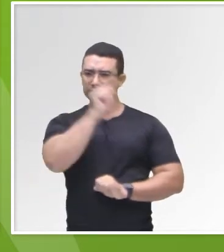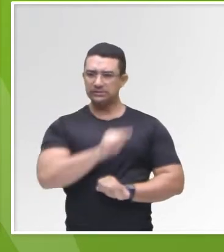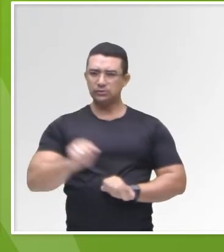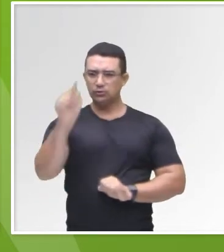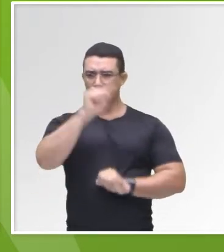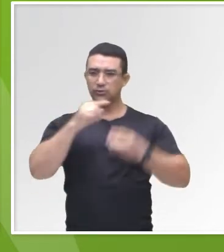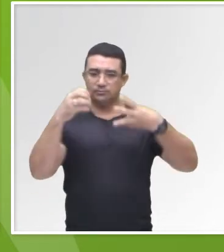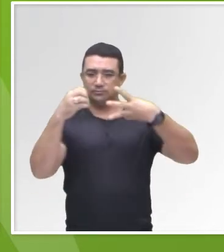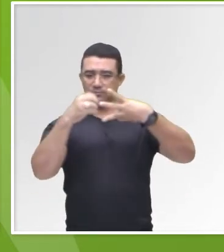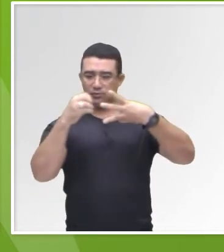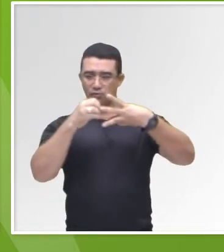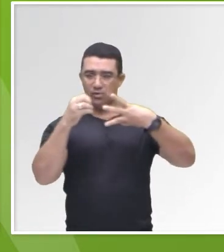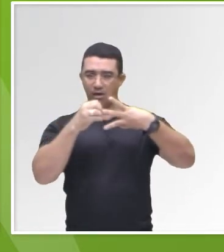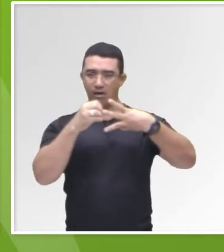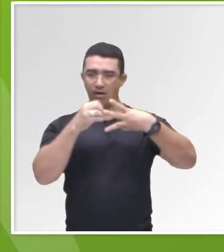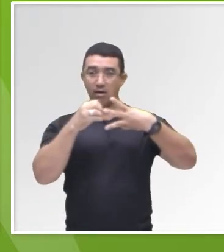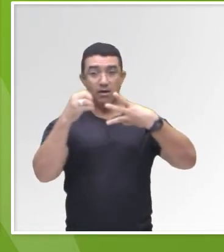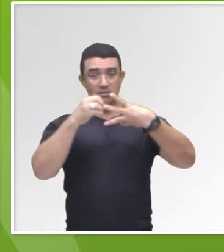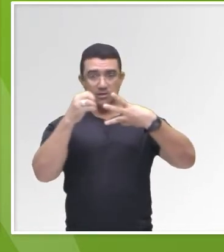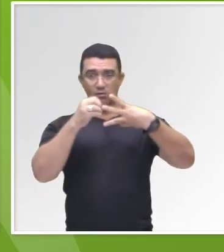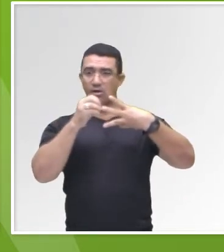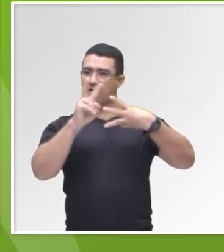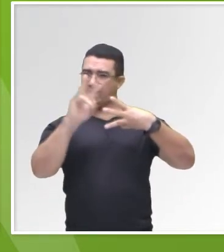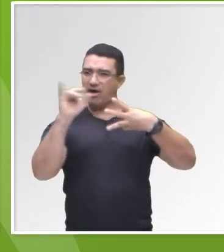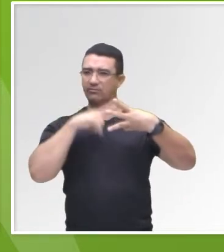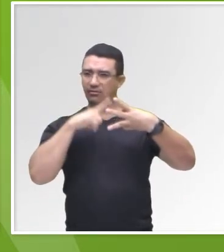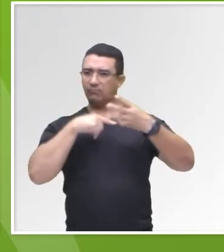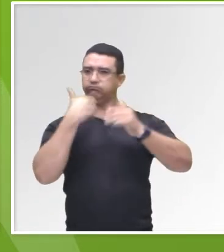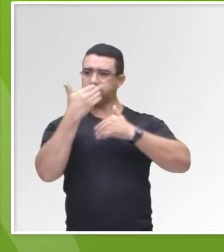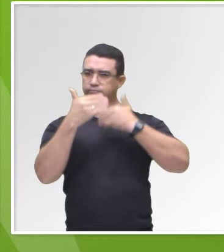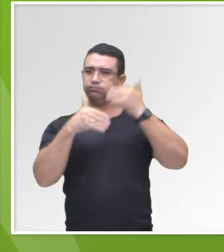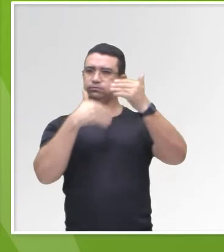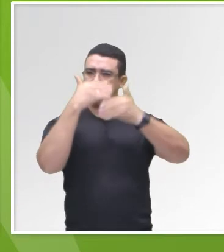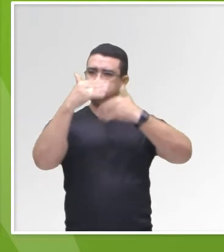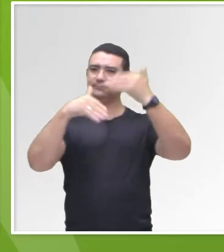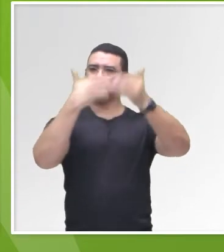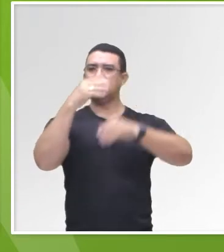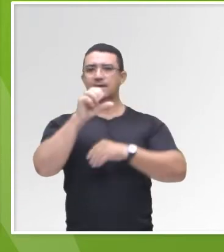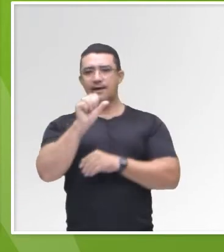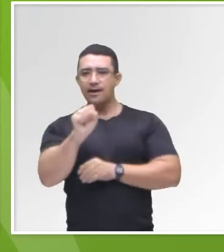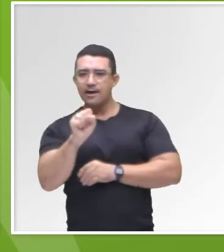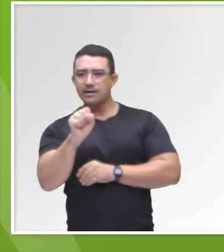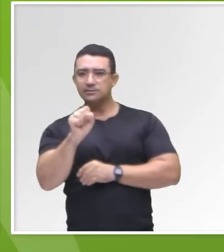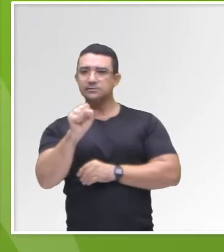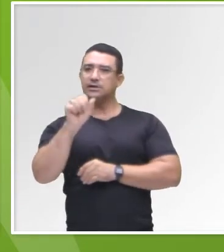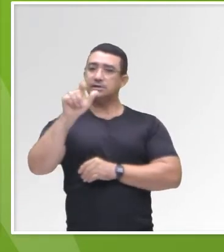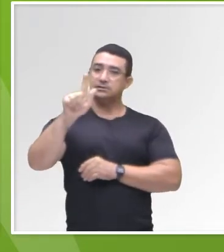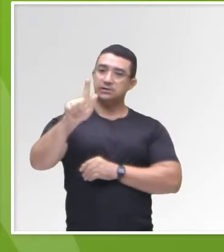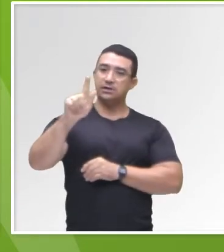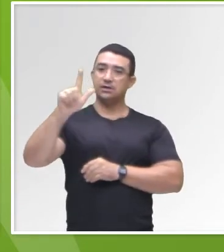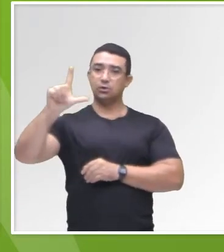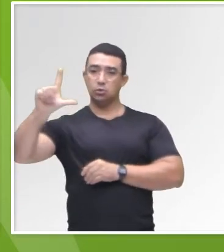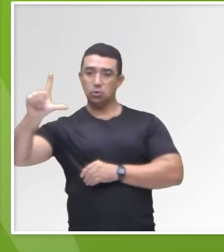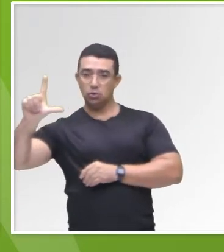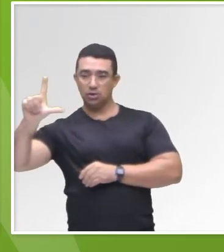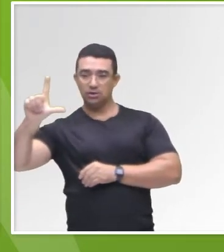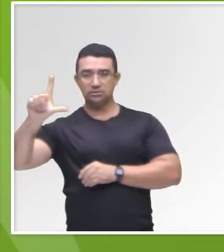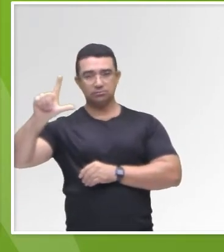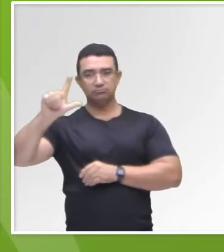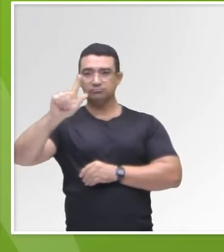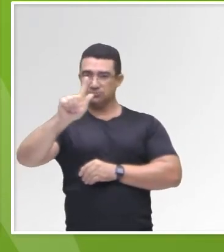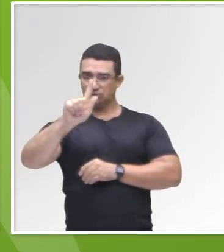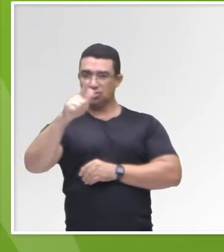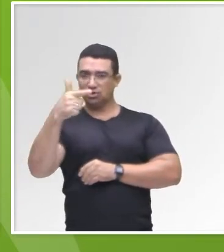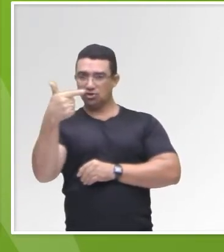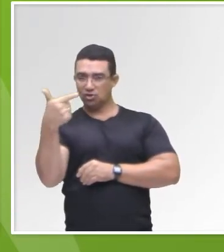as células vão passar por alguns estágios, né, como a fase S, a fase G2, que é todo um preparativo, até chegar ao